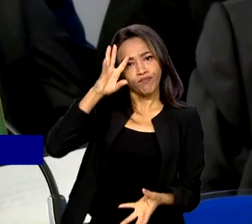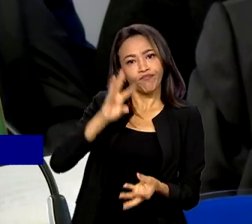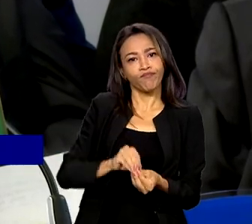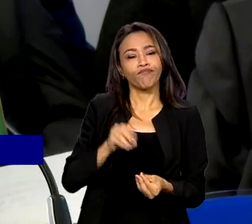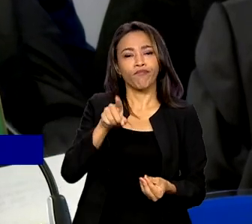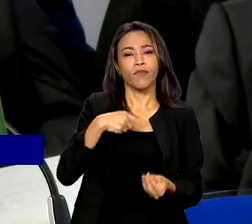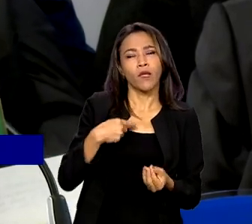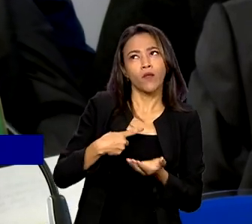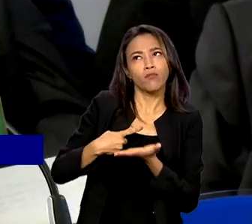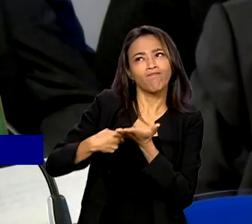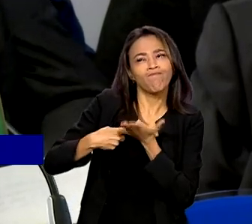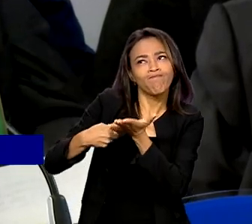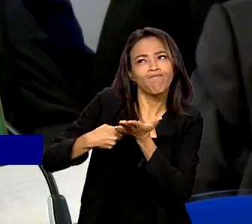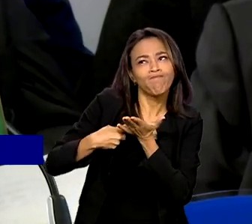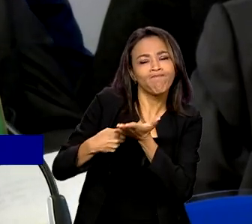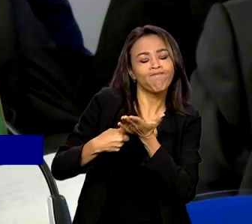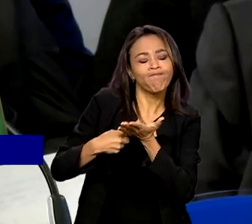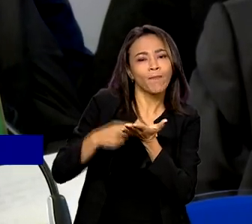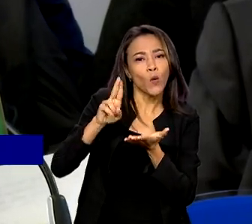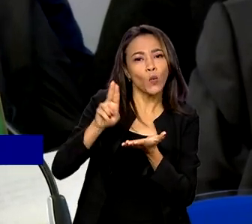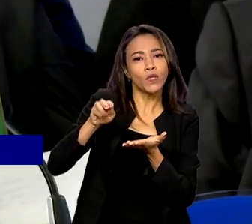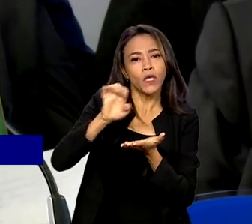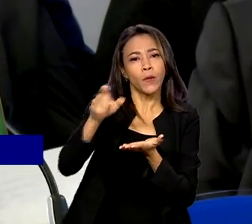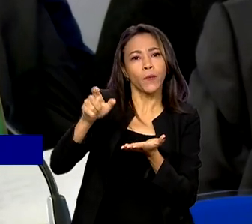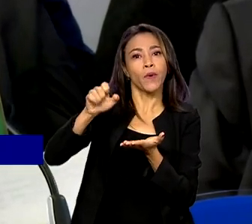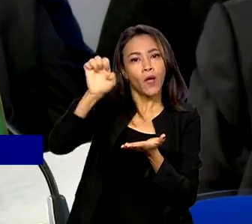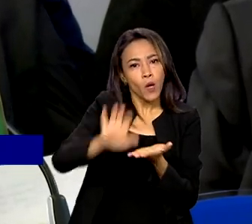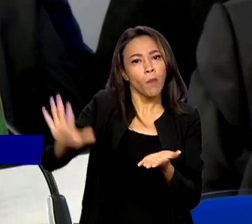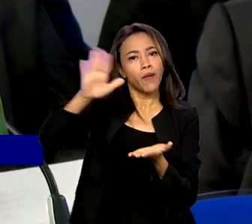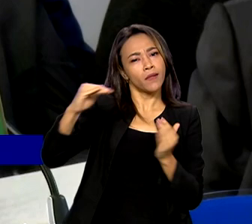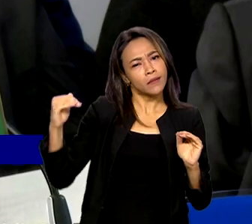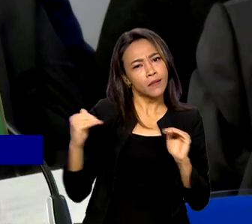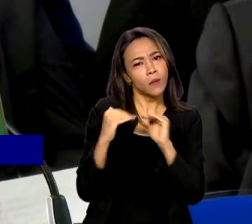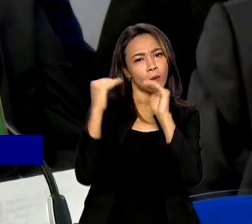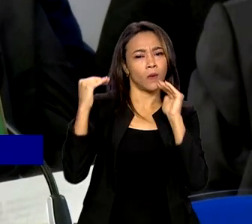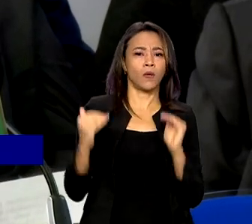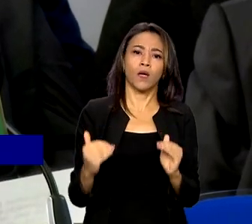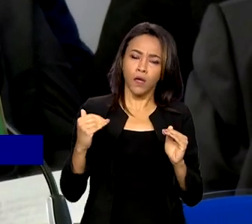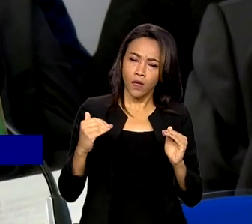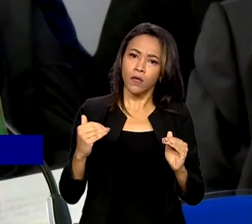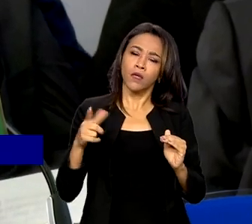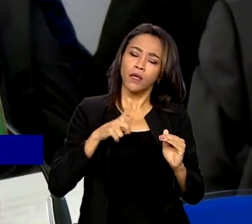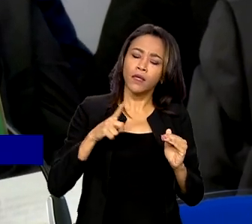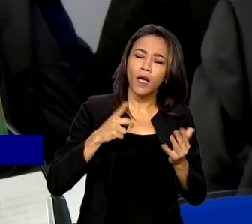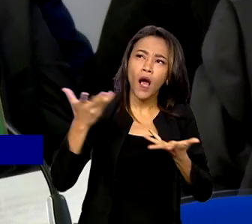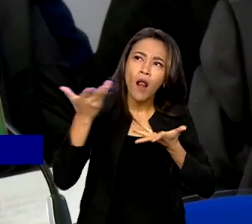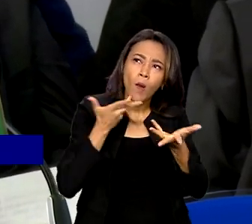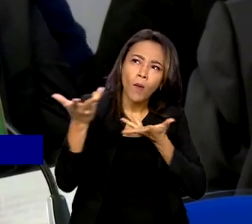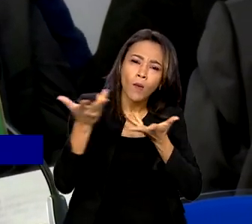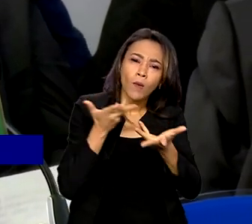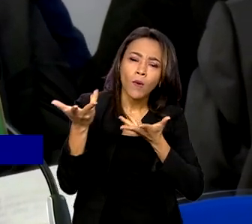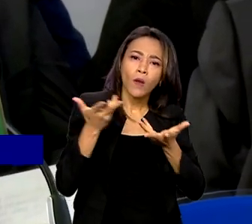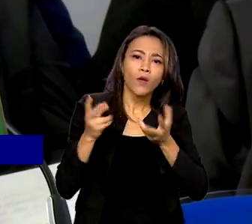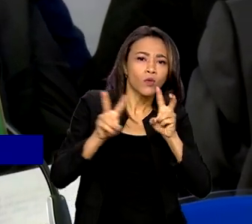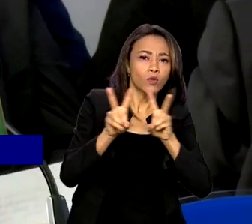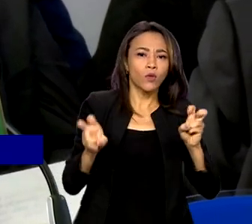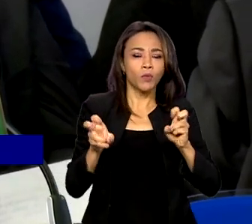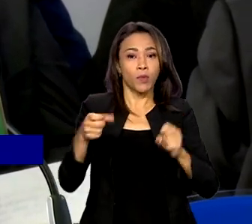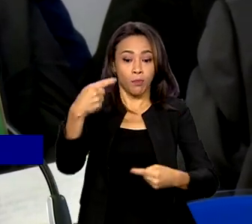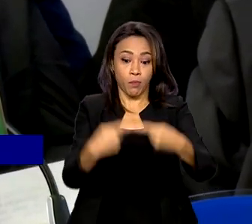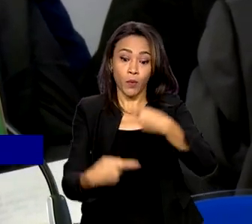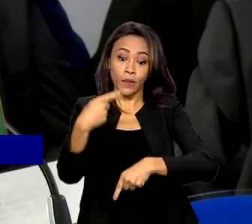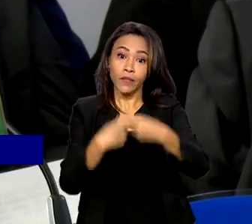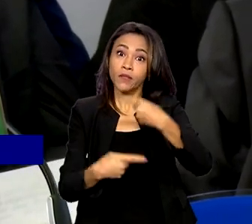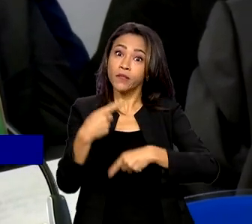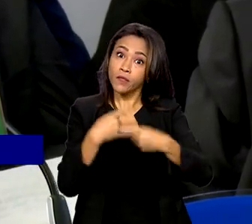com a União Europeia, que deve ser equilibrado e assegurar o espaço necessário para a adoção de políticas públicas em